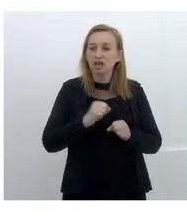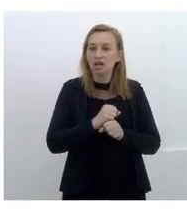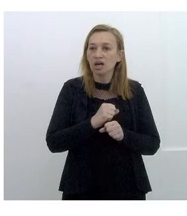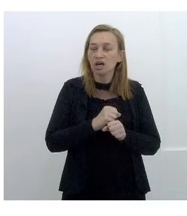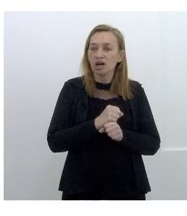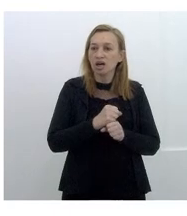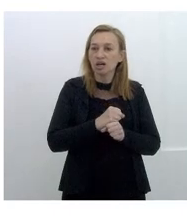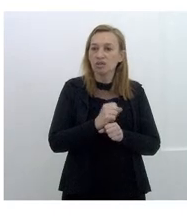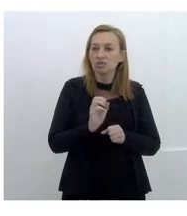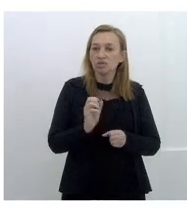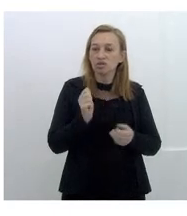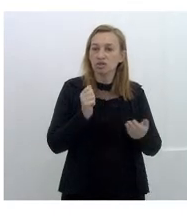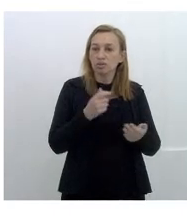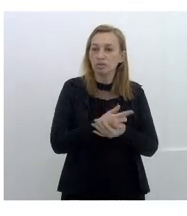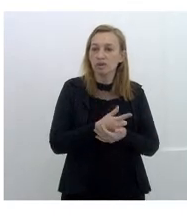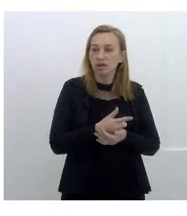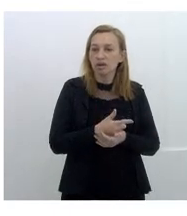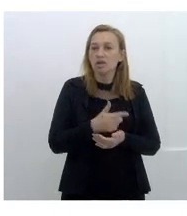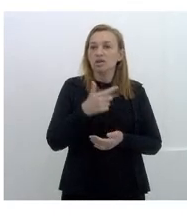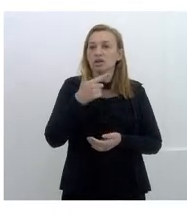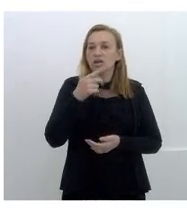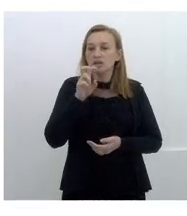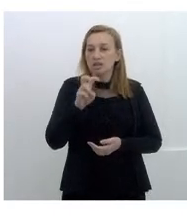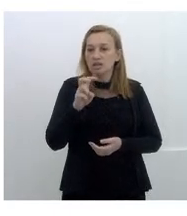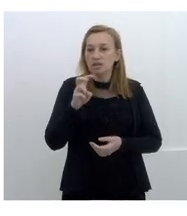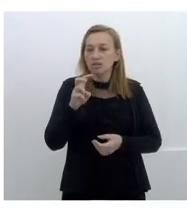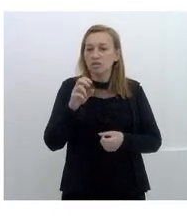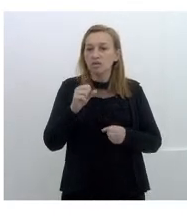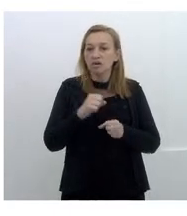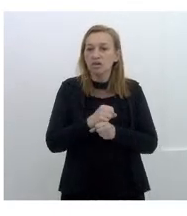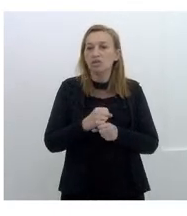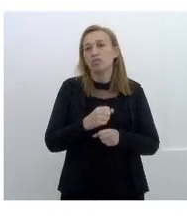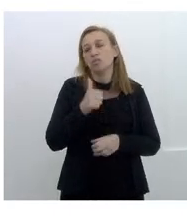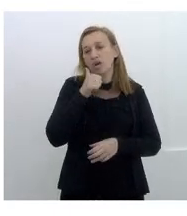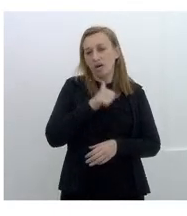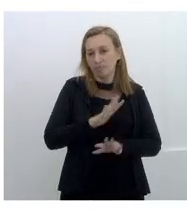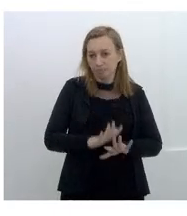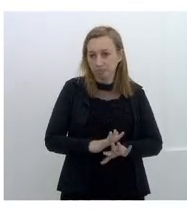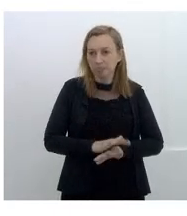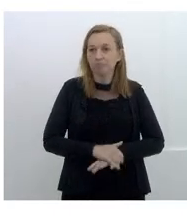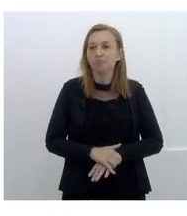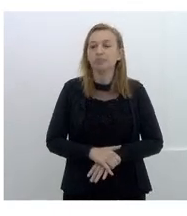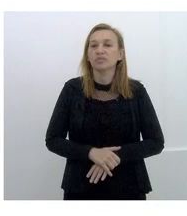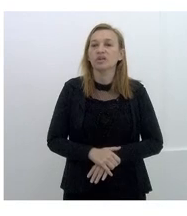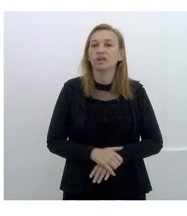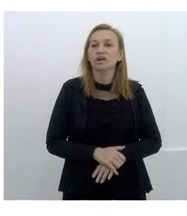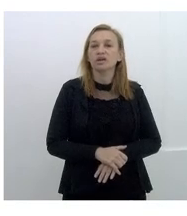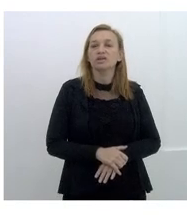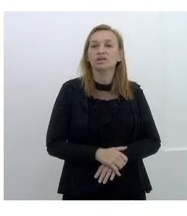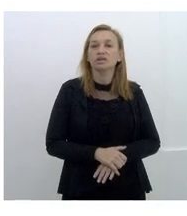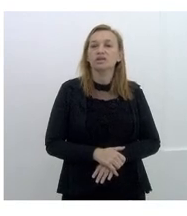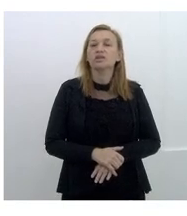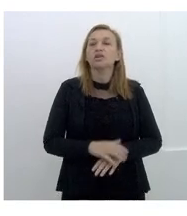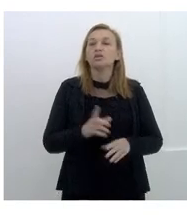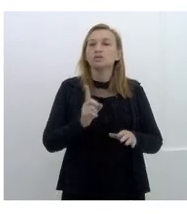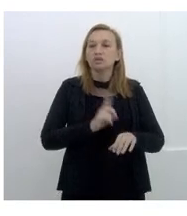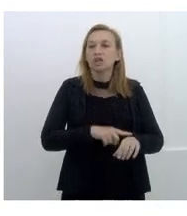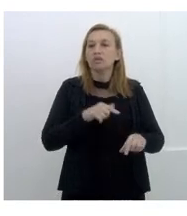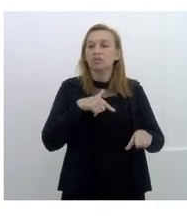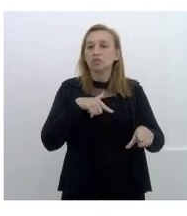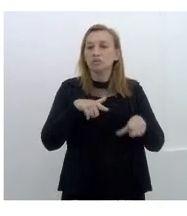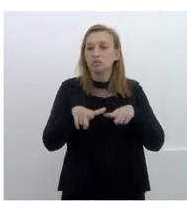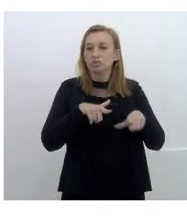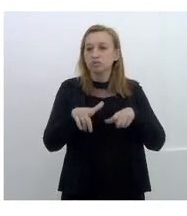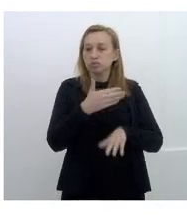contribuição se homem e mais 25 anos se mulher e ainda também é o tempo de serviço público de